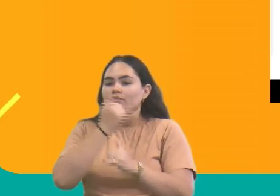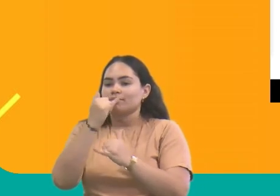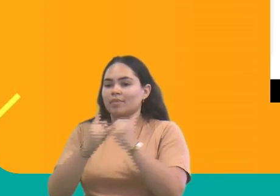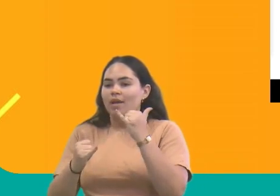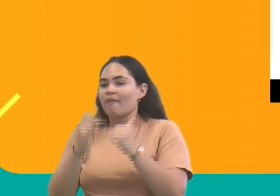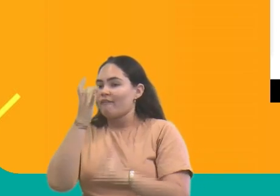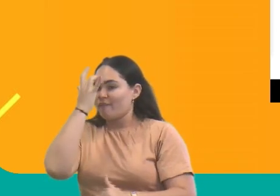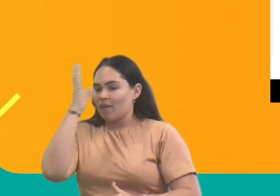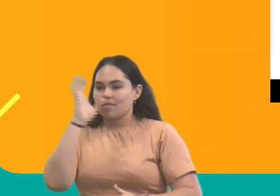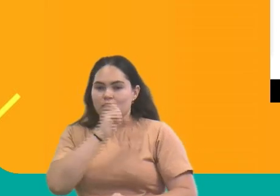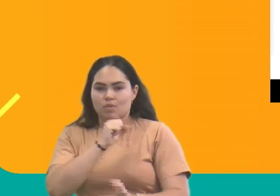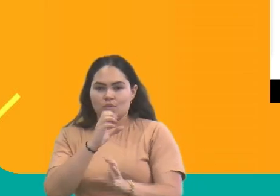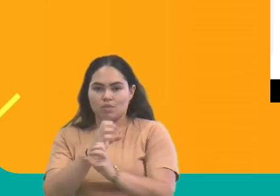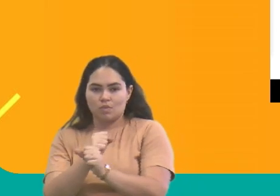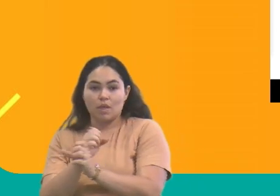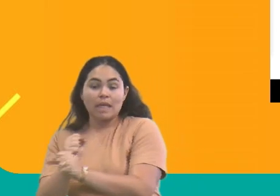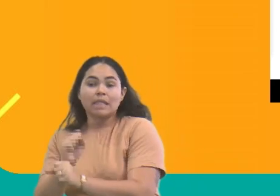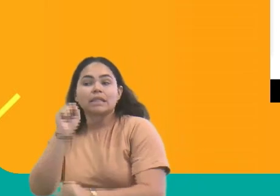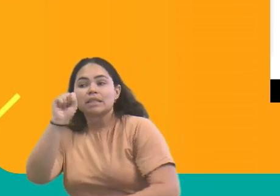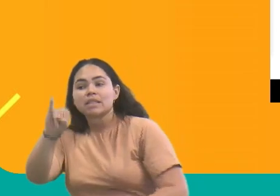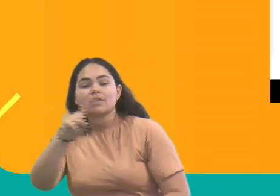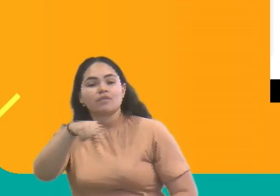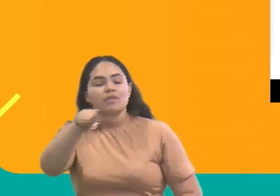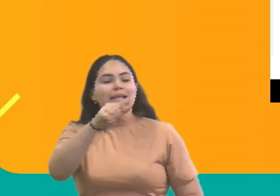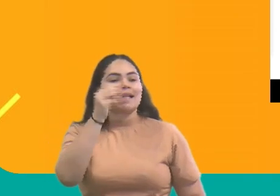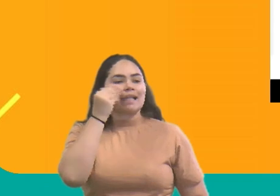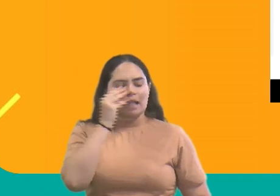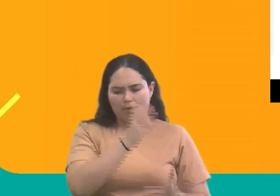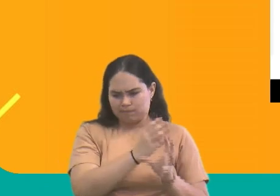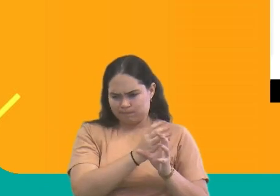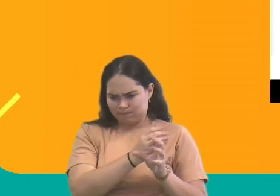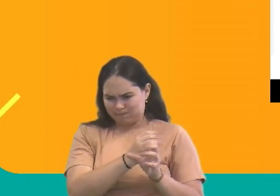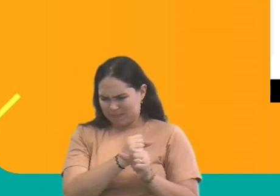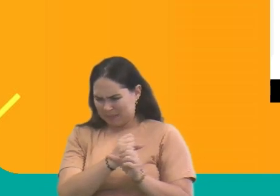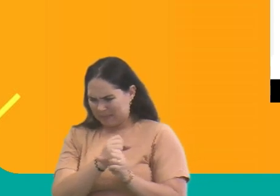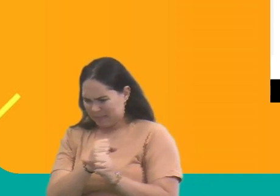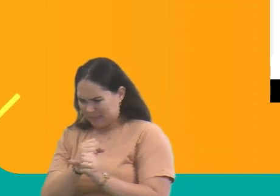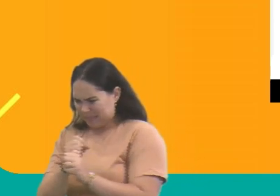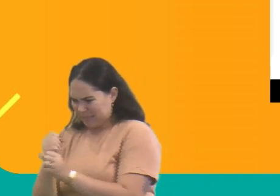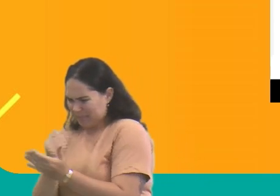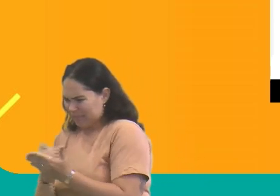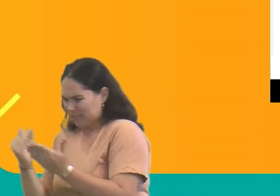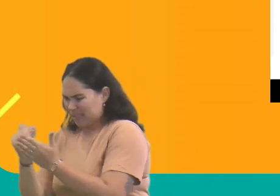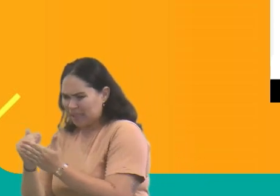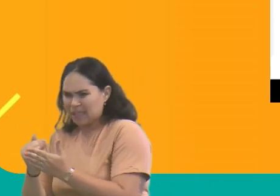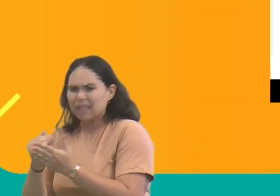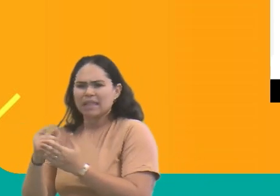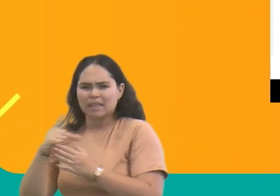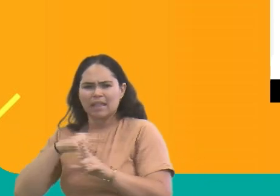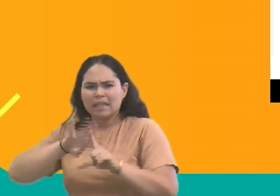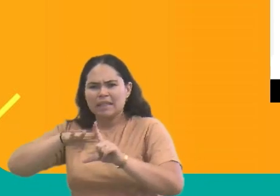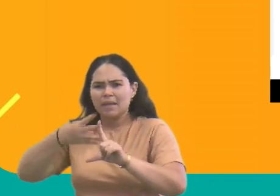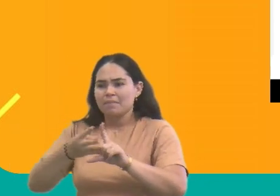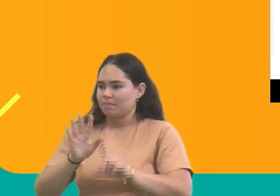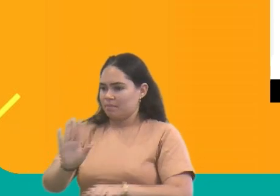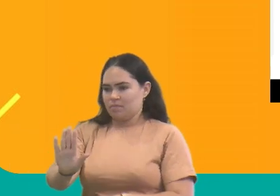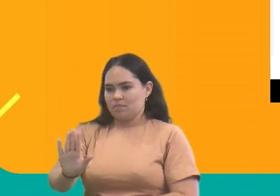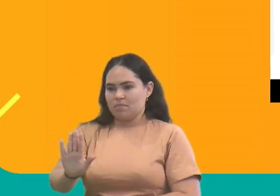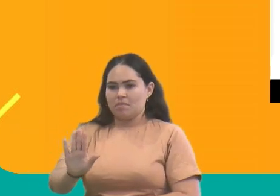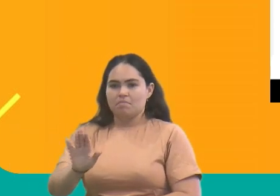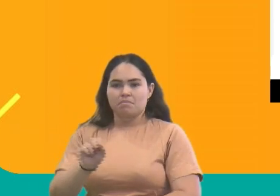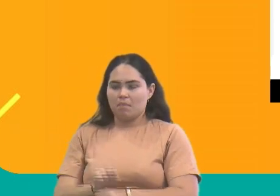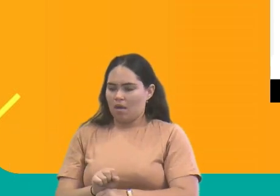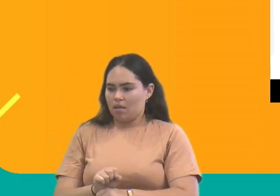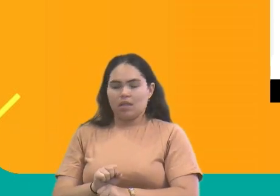simples. Você sentiu que na questão de estequiometria você está fazendo muitas contas, uma tabuada hardcore, pare.